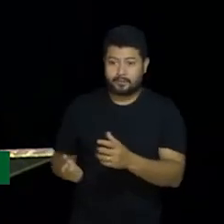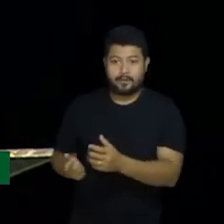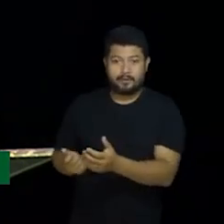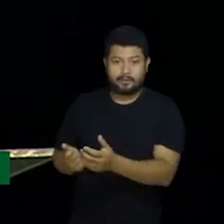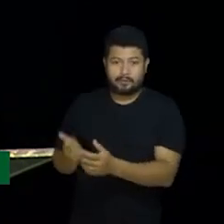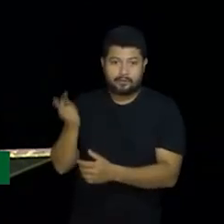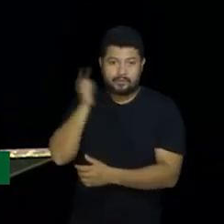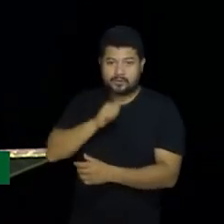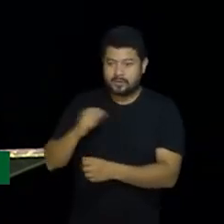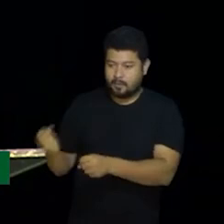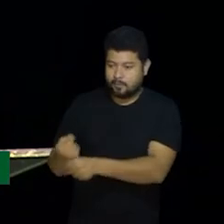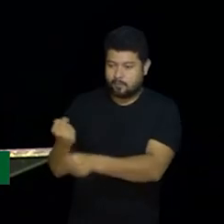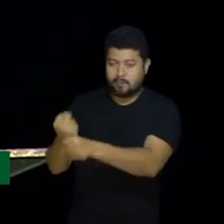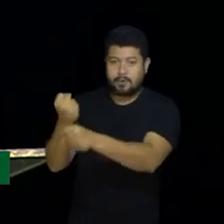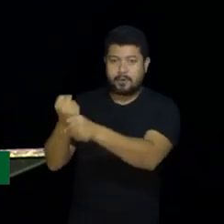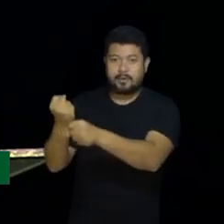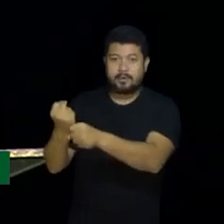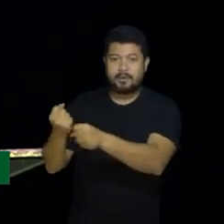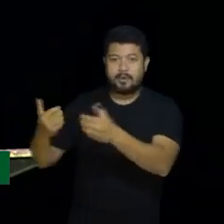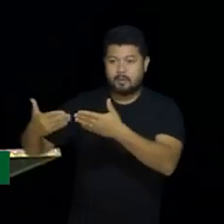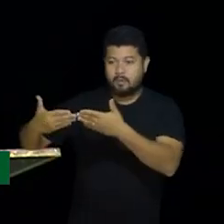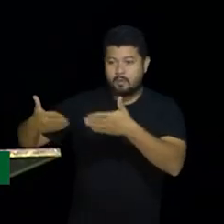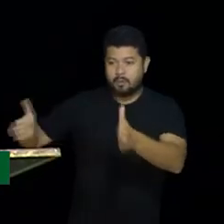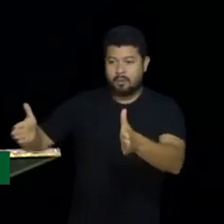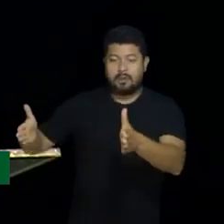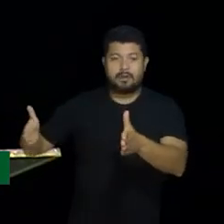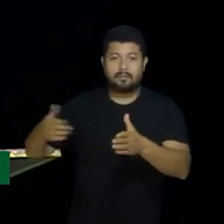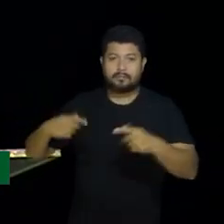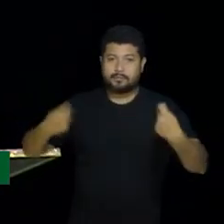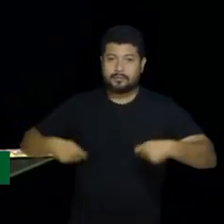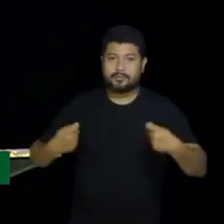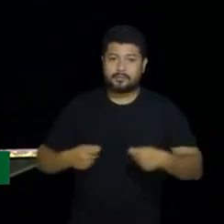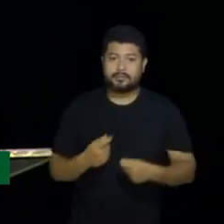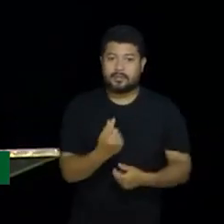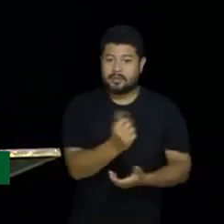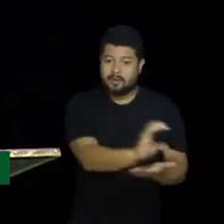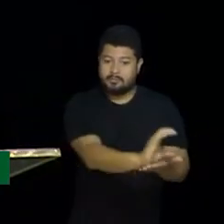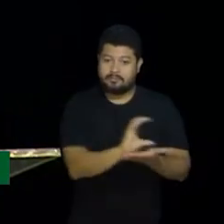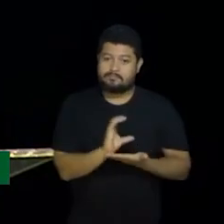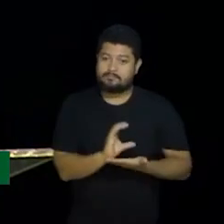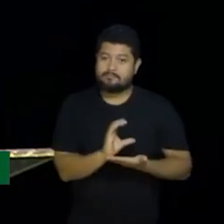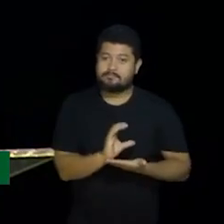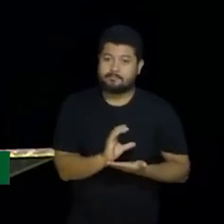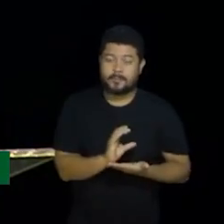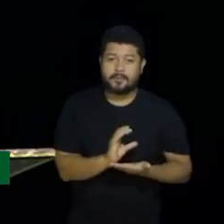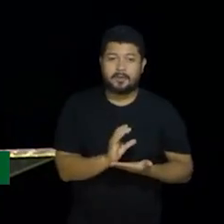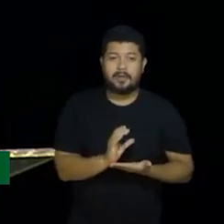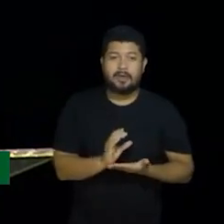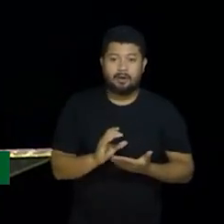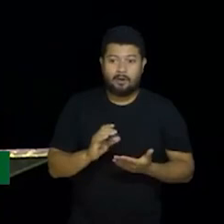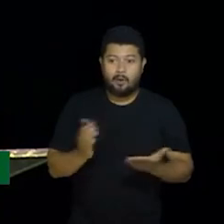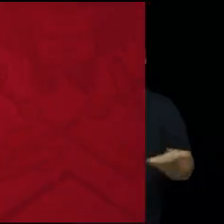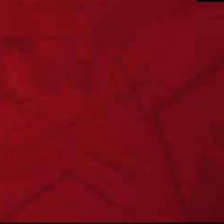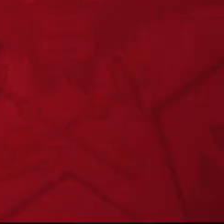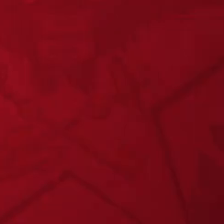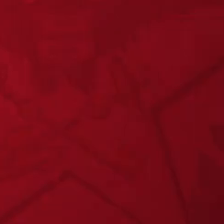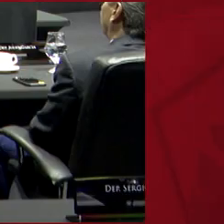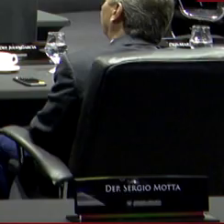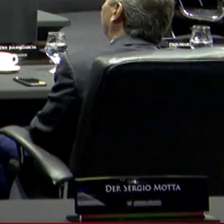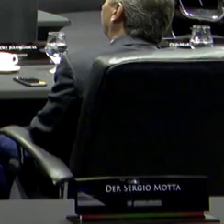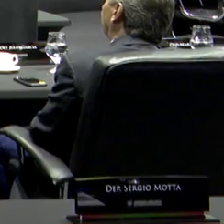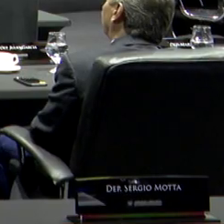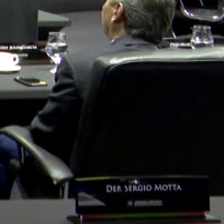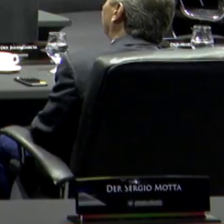isso é a principal dificuldade do Hospital Marieta hoje, é ter esse custeio para manter o hospital aberto mensalmente.